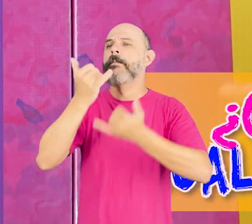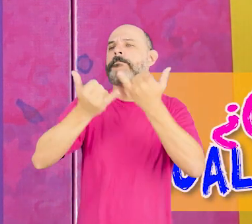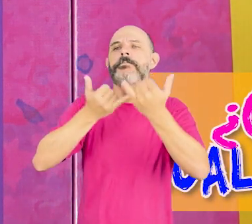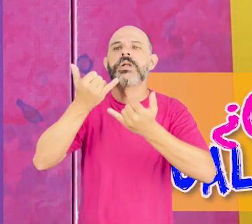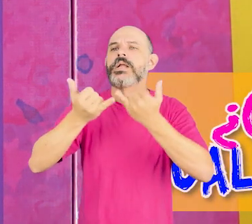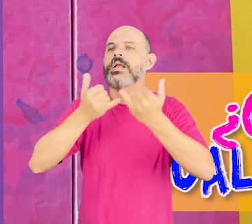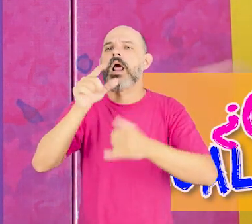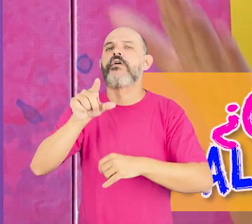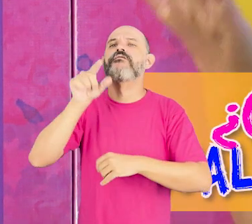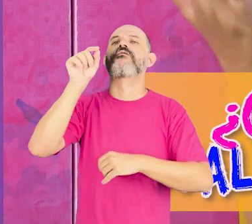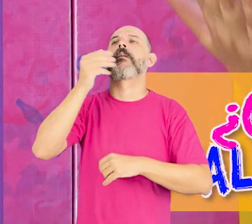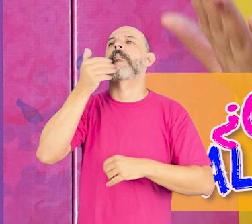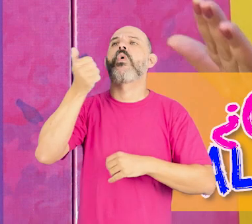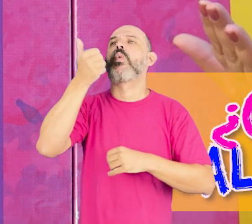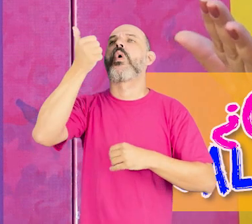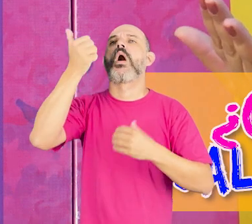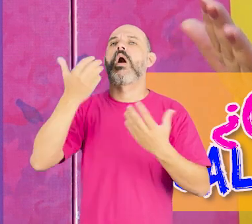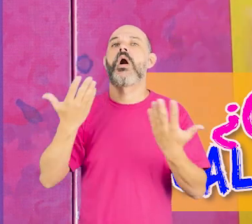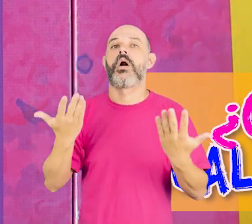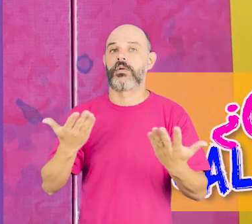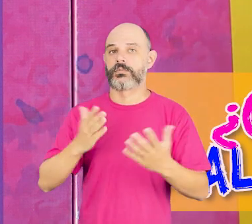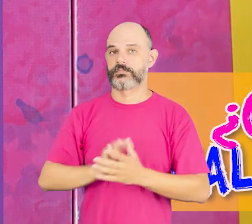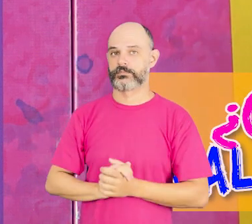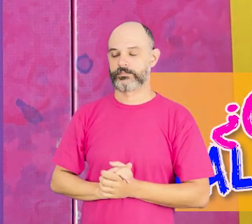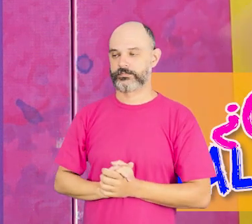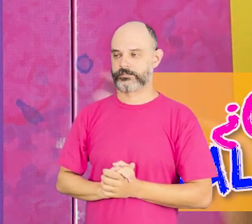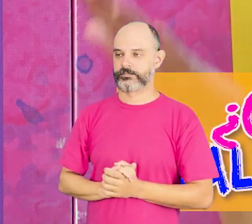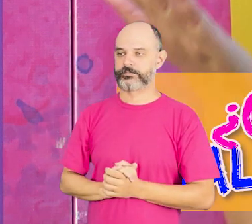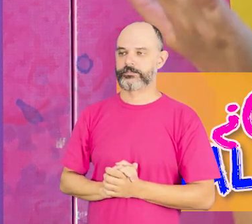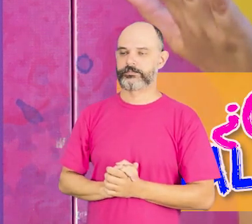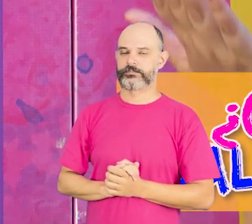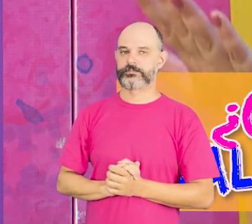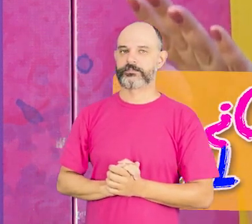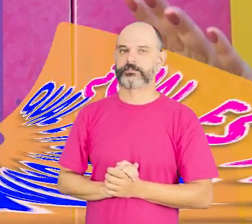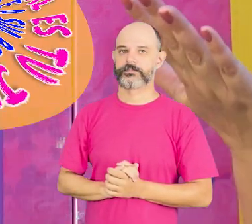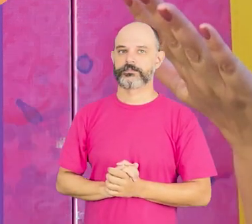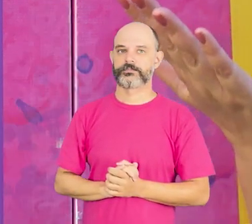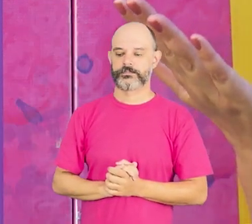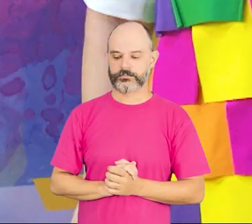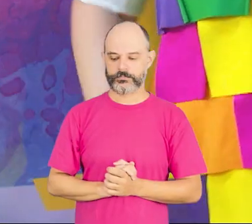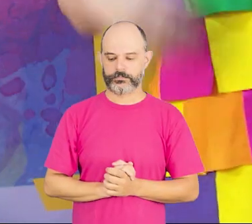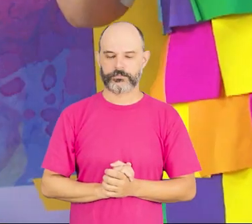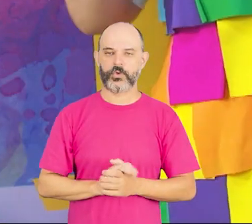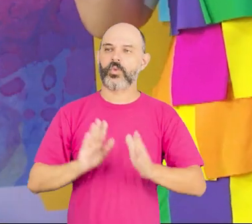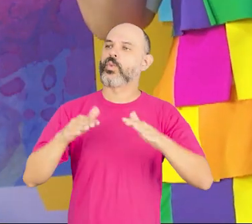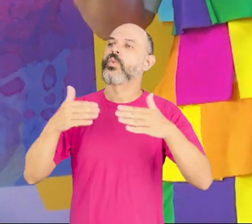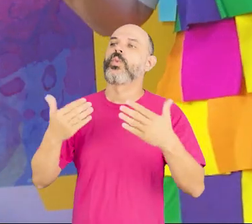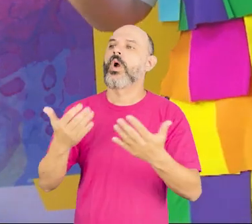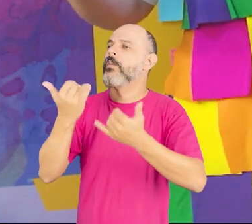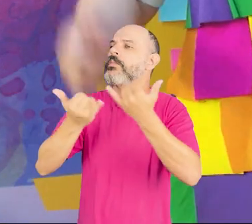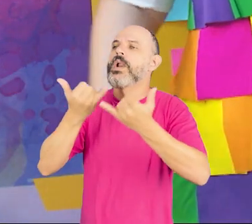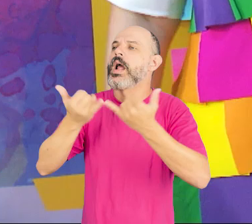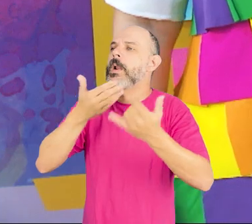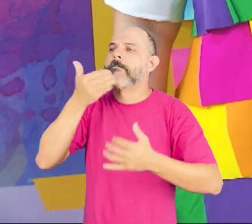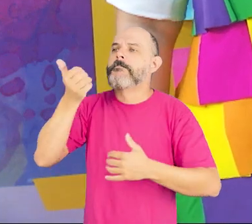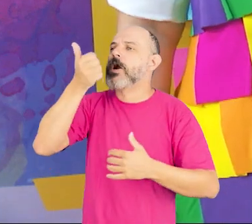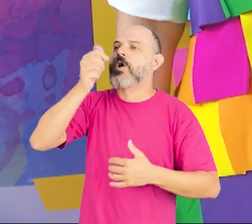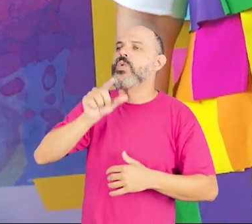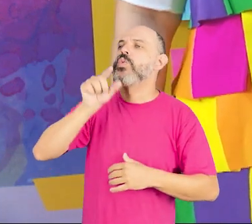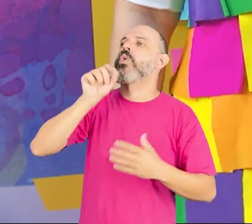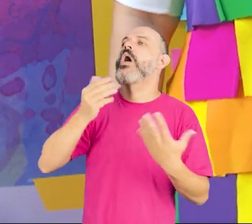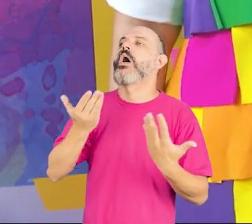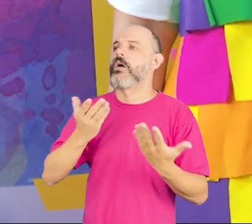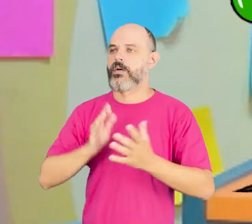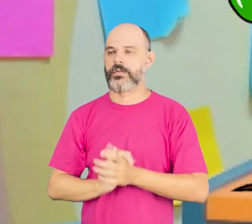é a sua brincadeira favorita? Qual é o teu jogo favorito? Qual é o teu jogo favorito,